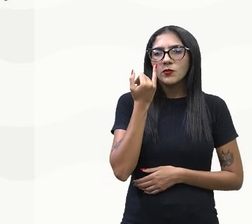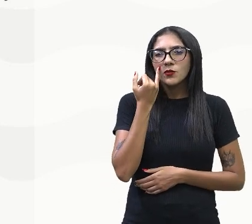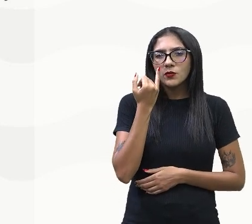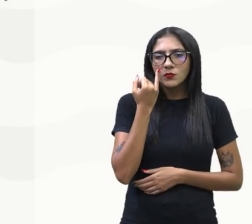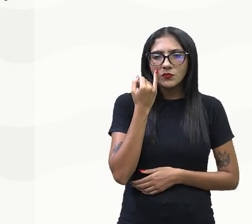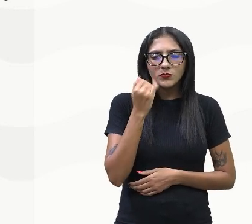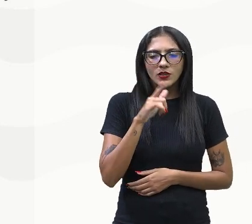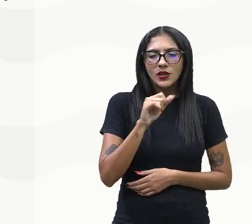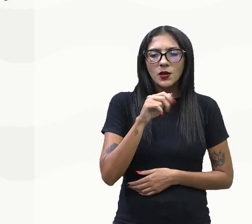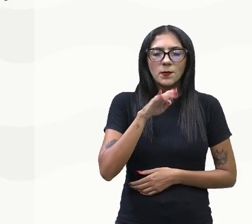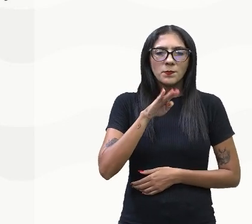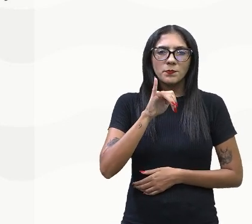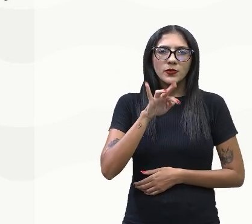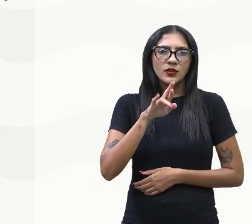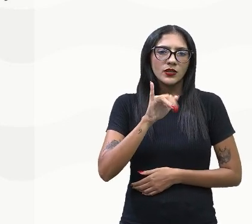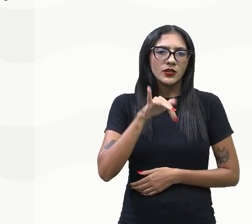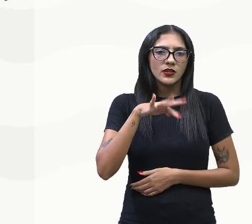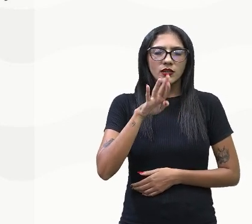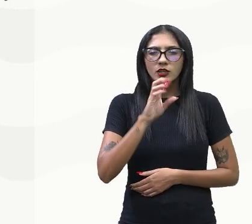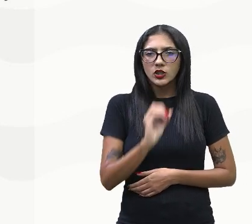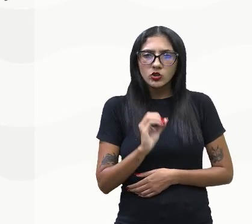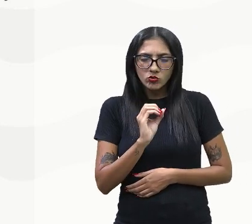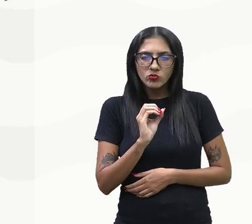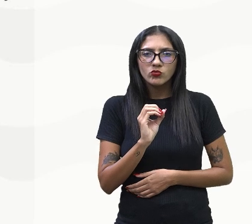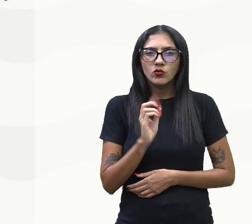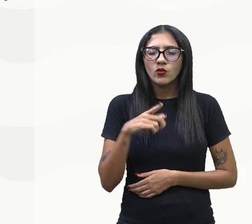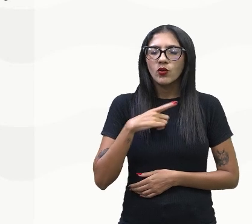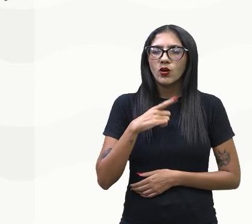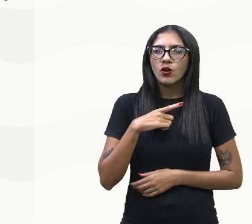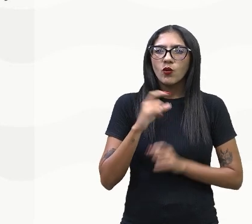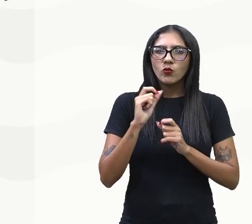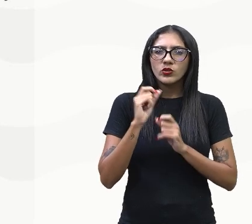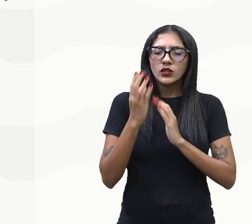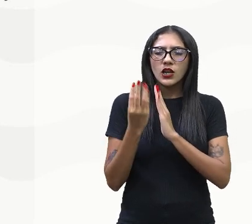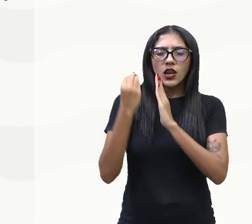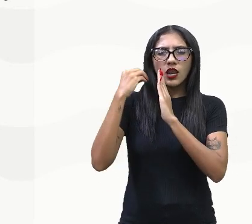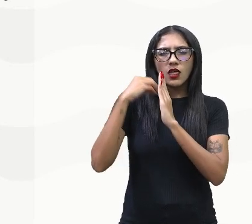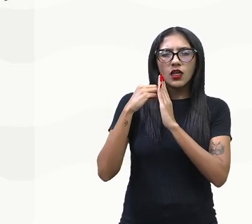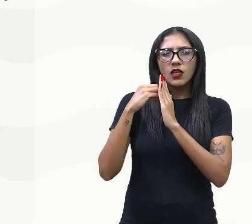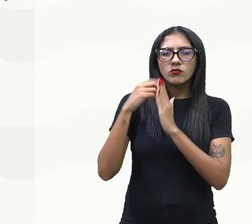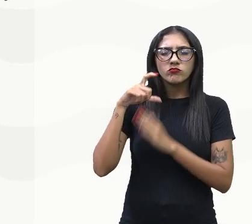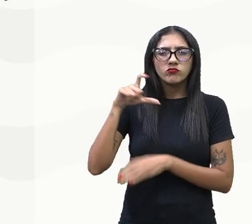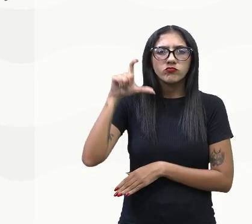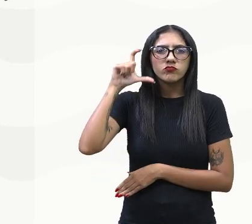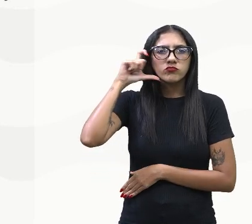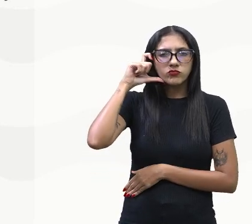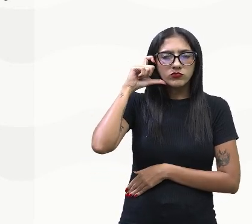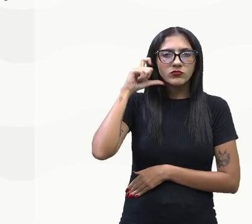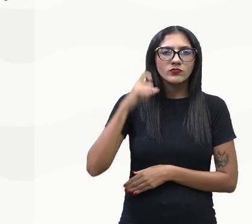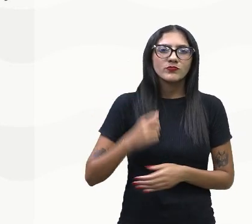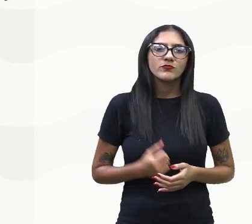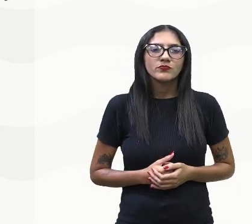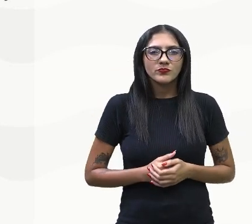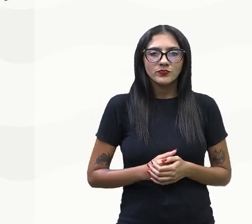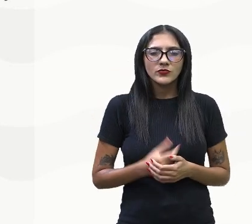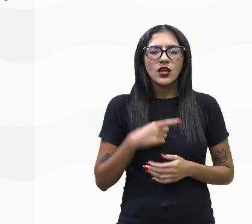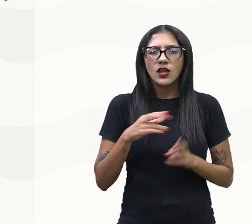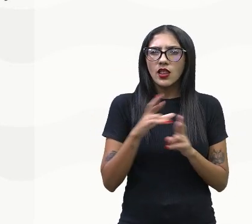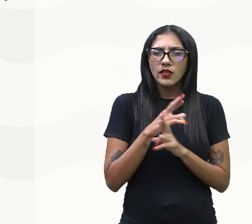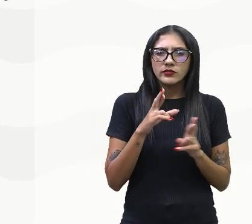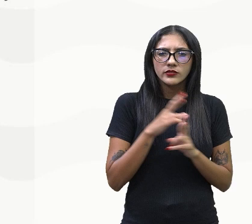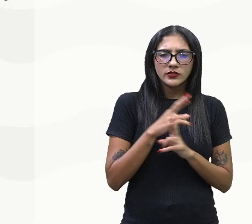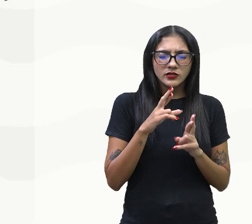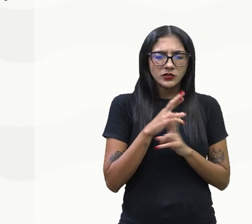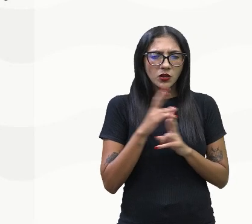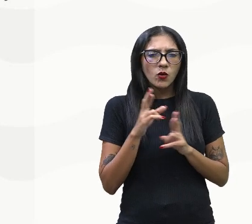de Fauno, em que as pessoas se perdem. Na mitologia grega também fala-se sobre o labirinto, né? Mas